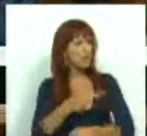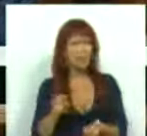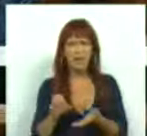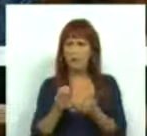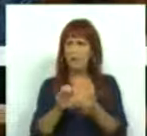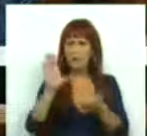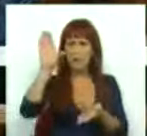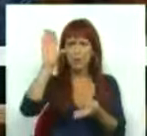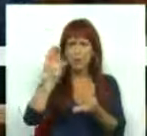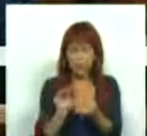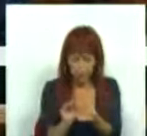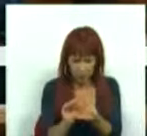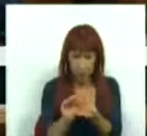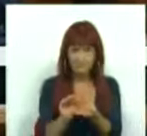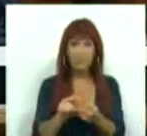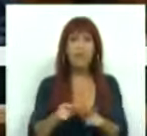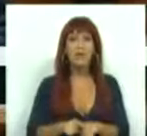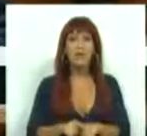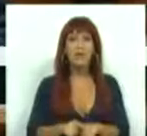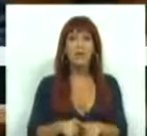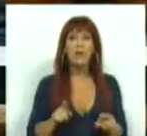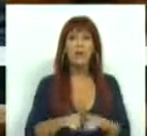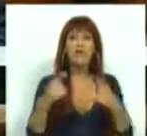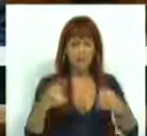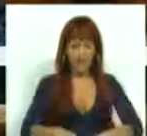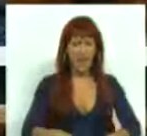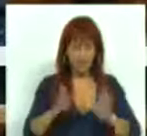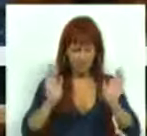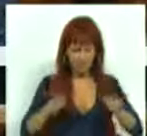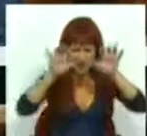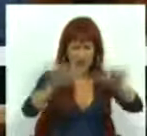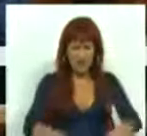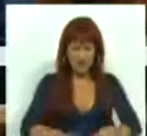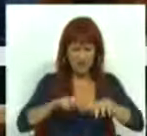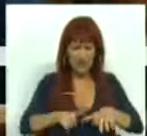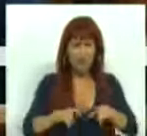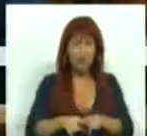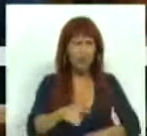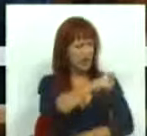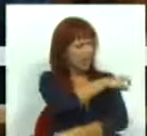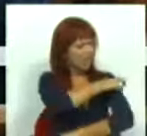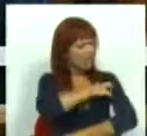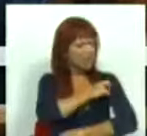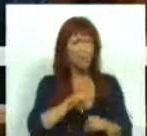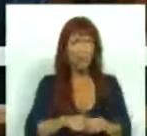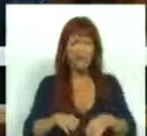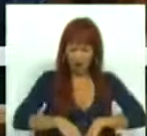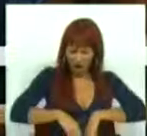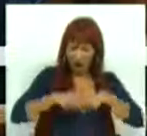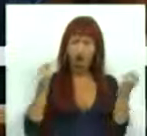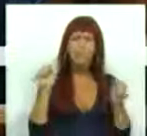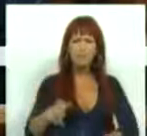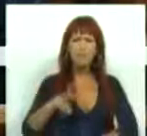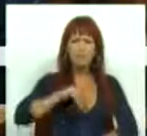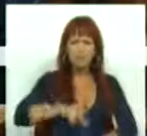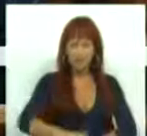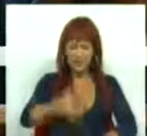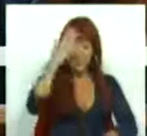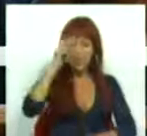financeira diminuída. E temos de ser neste Parlamento os representantes da alma portuguesa,